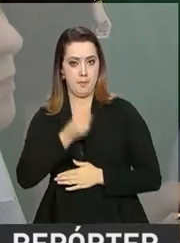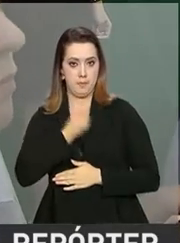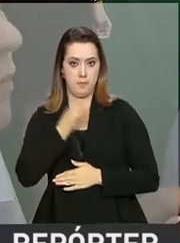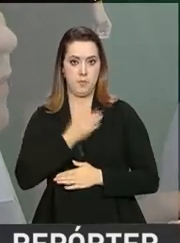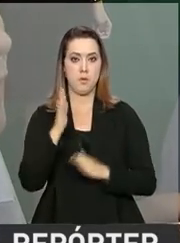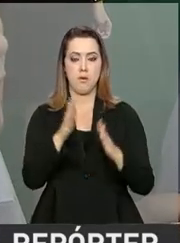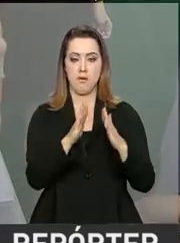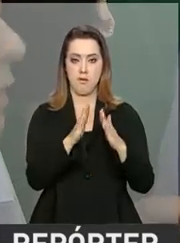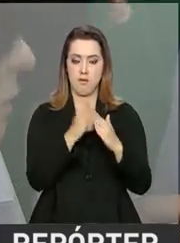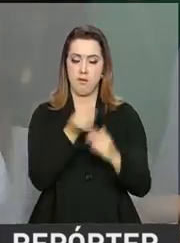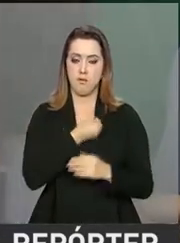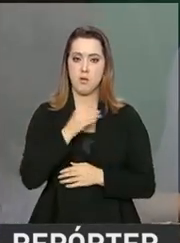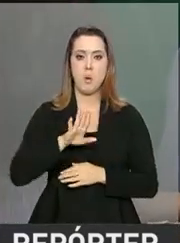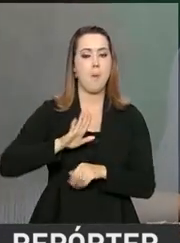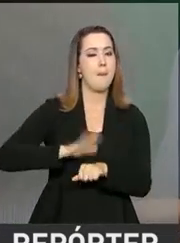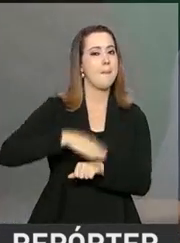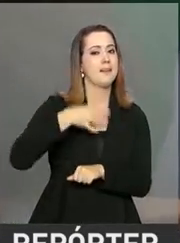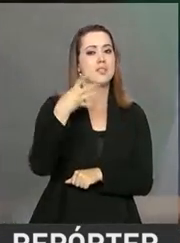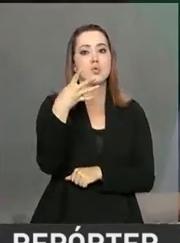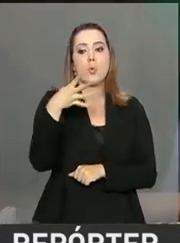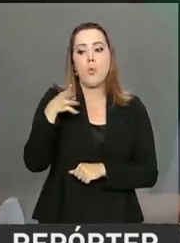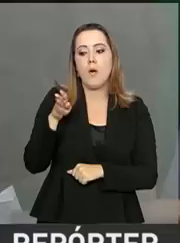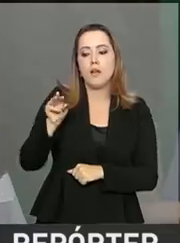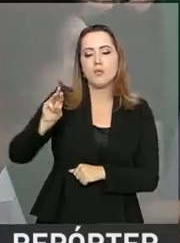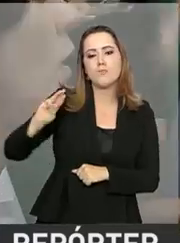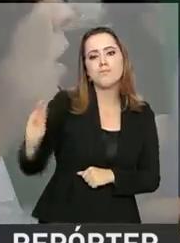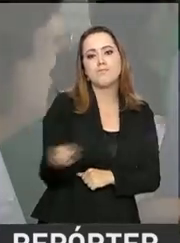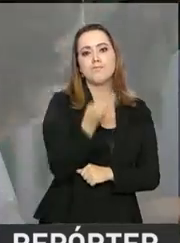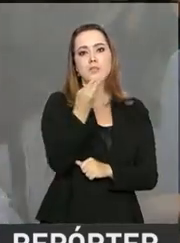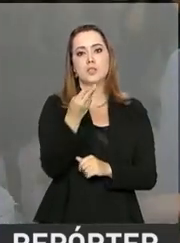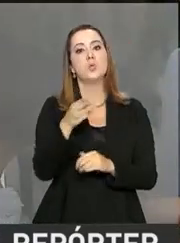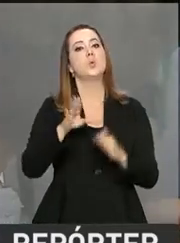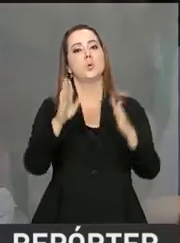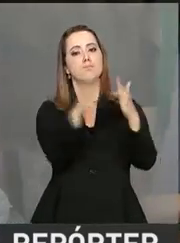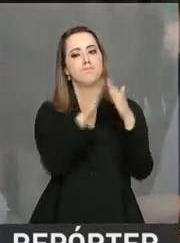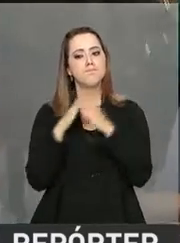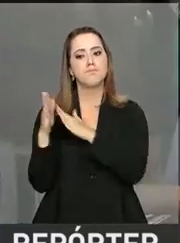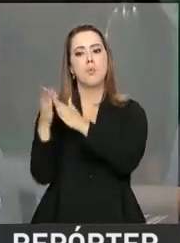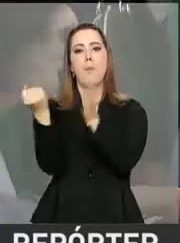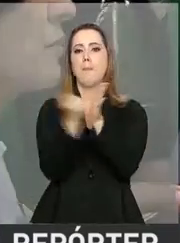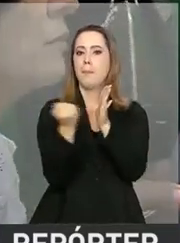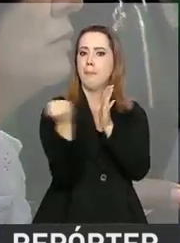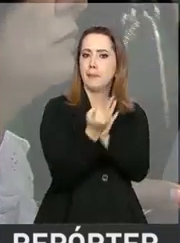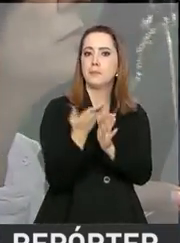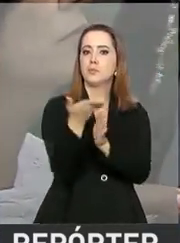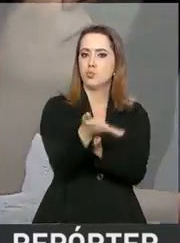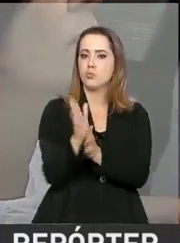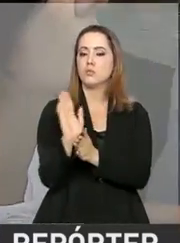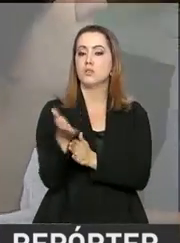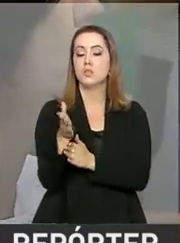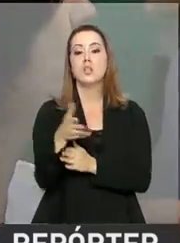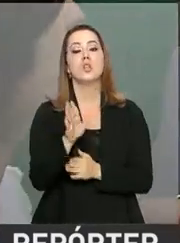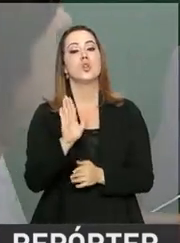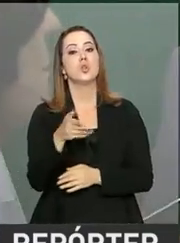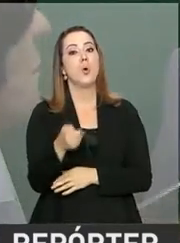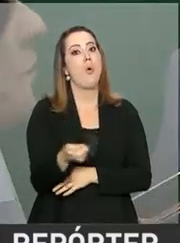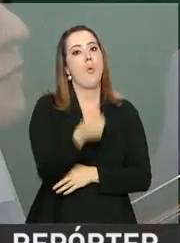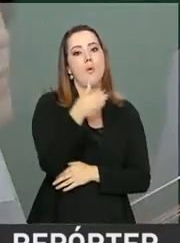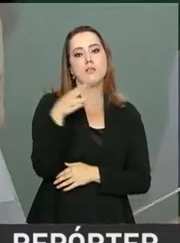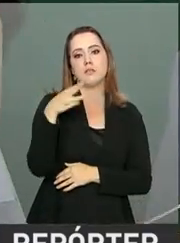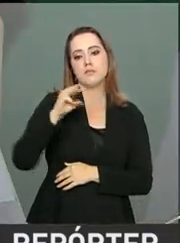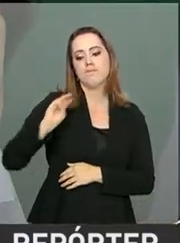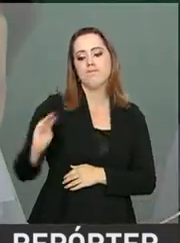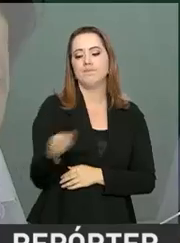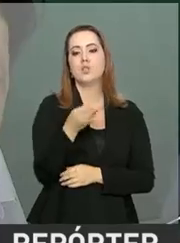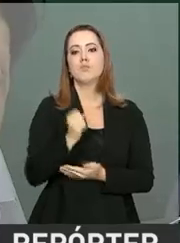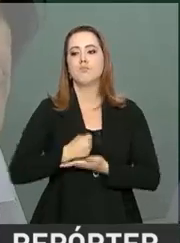para cá, foram mais de 4 milhões de moradias contratadas. Nós já temos quase 3 milhões de moradias